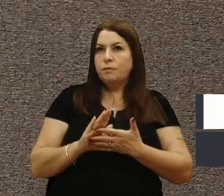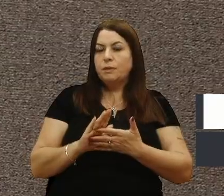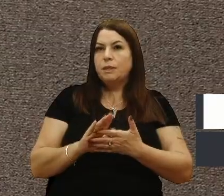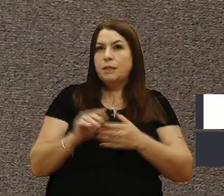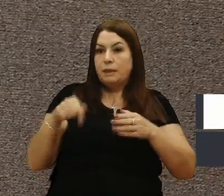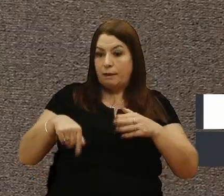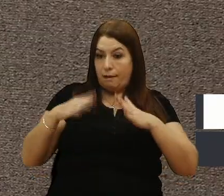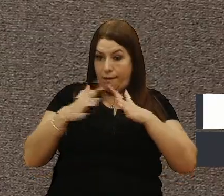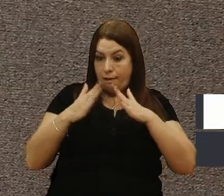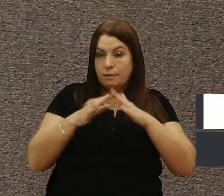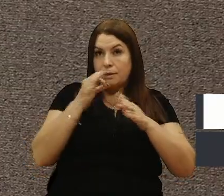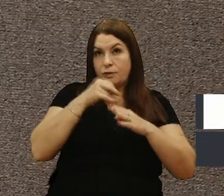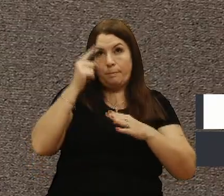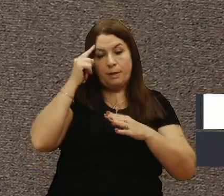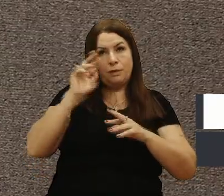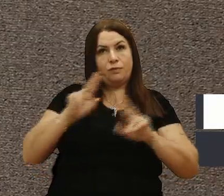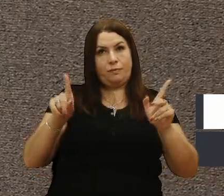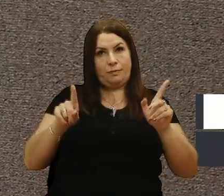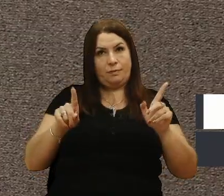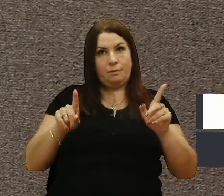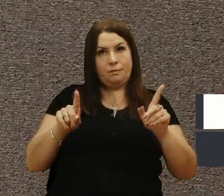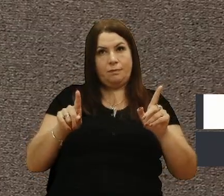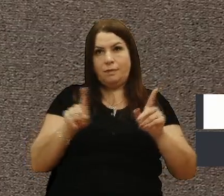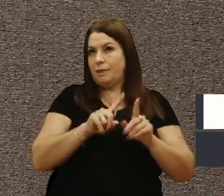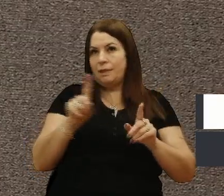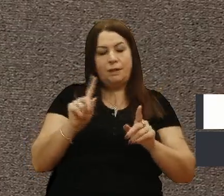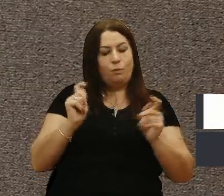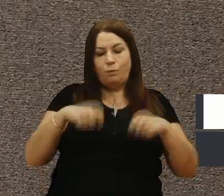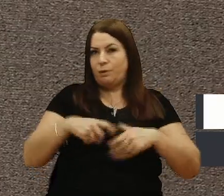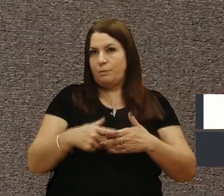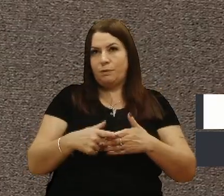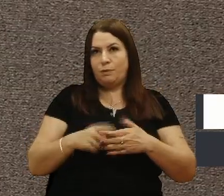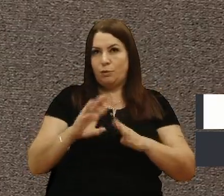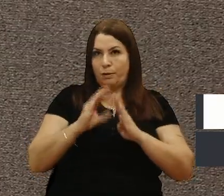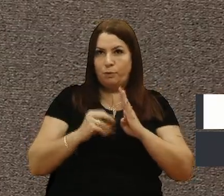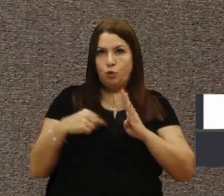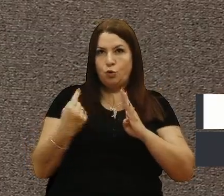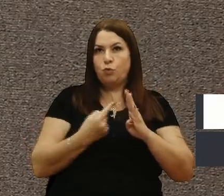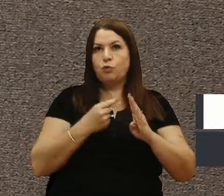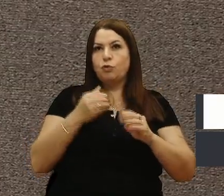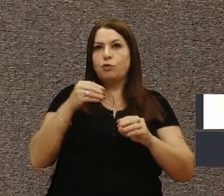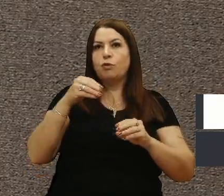mora em Caxias do Sul pensar o contrário. Nenhuma possibilidade. O SAMAI é nosso e, obviamente, eu voto favorável.